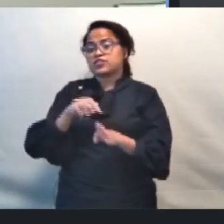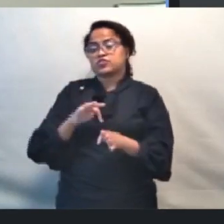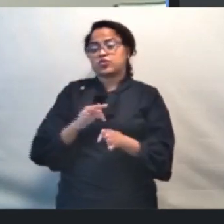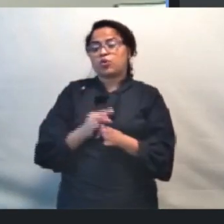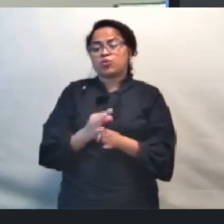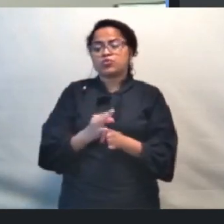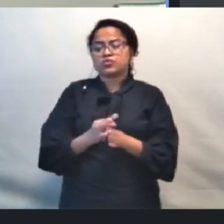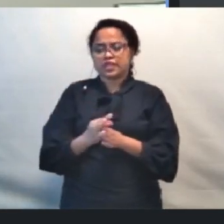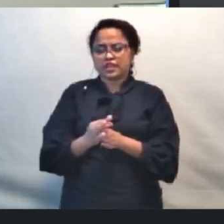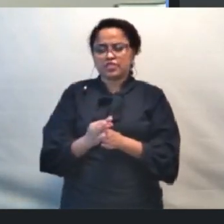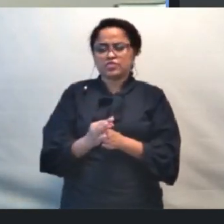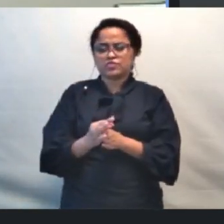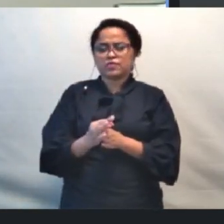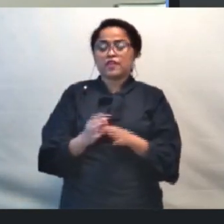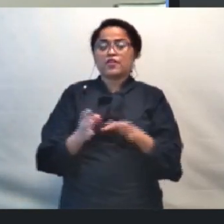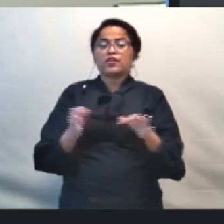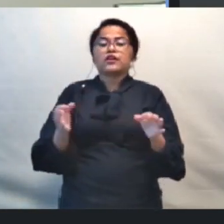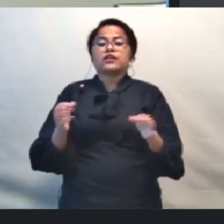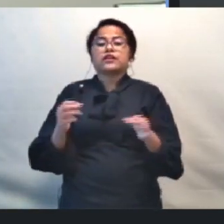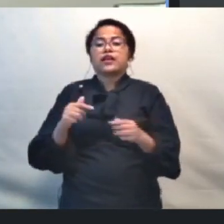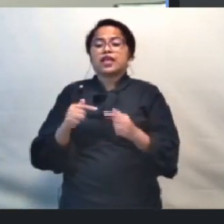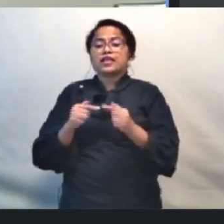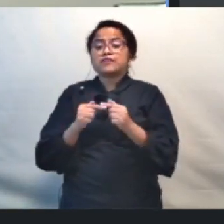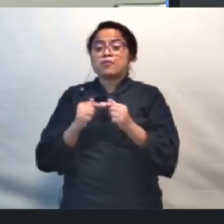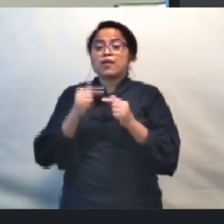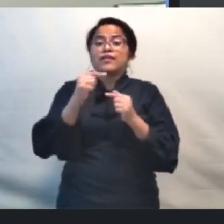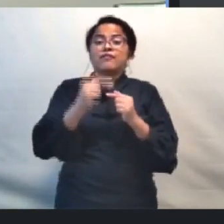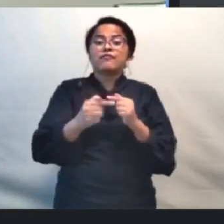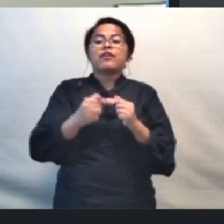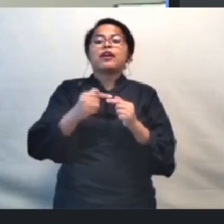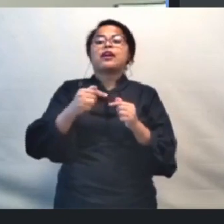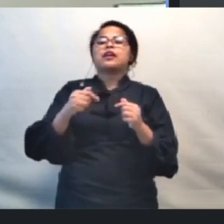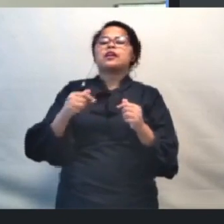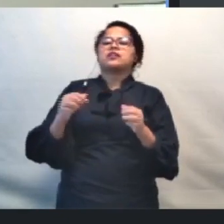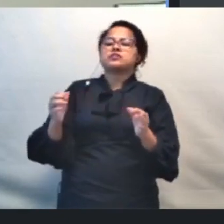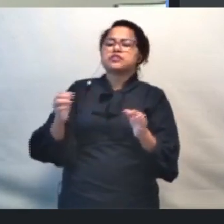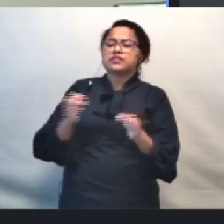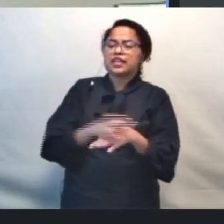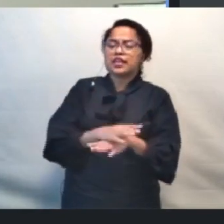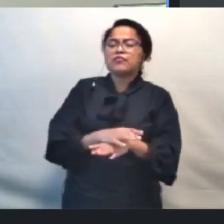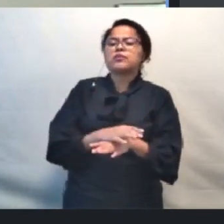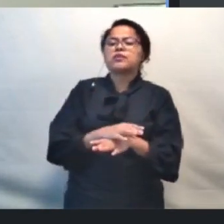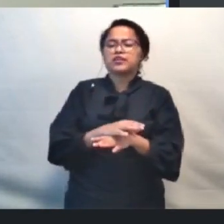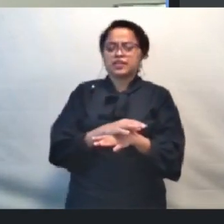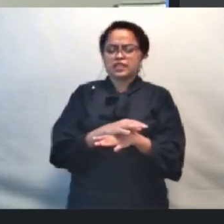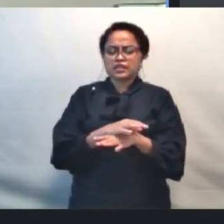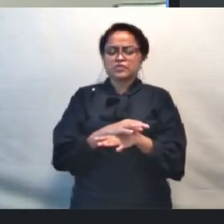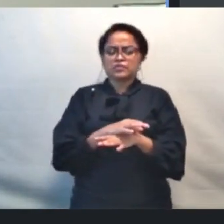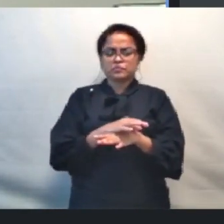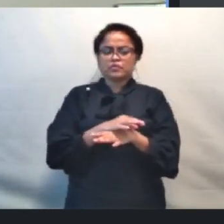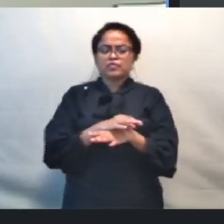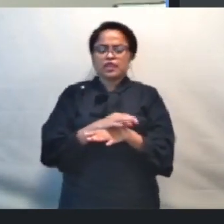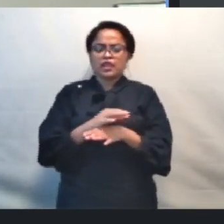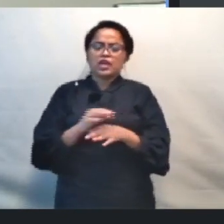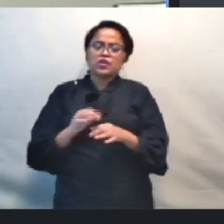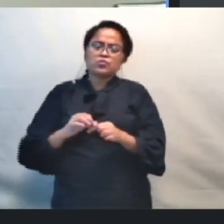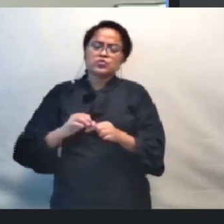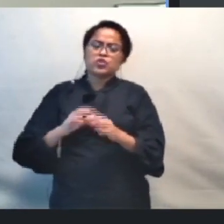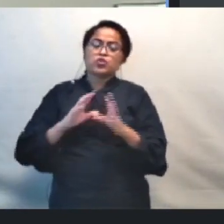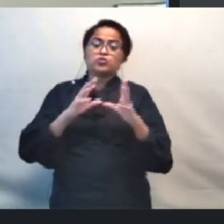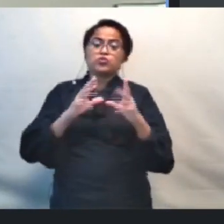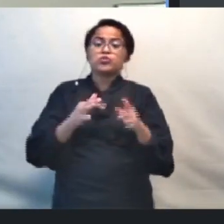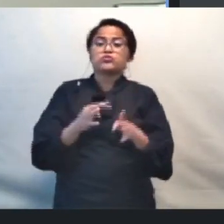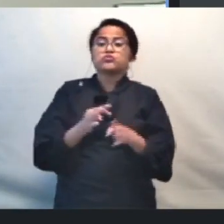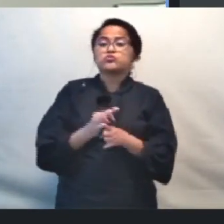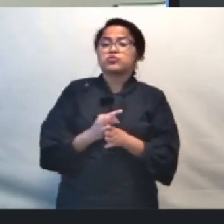o planejamento operacional para ocupar todos os outros demais. Então, até o final da semana que vem, todos os conselhos tutelares